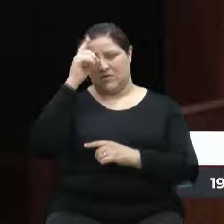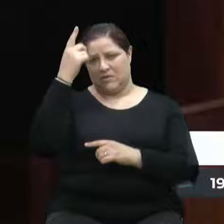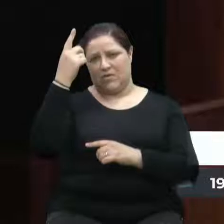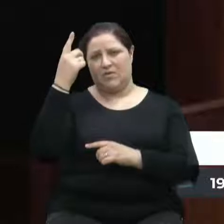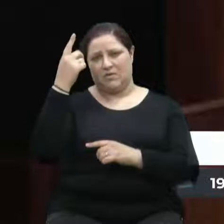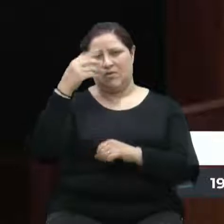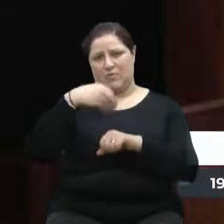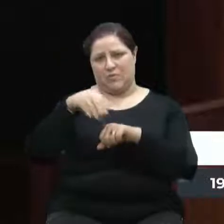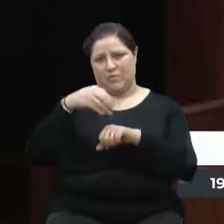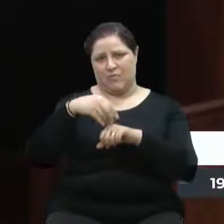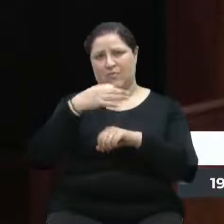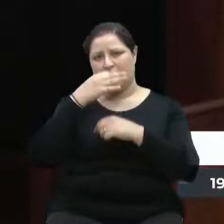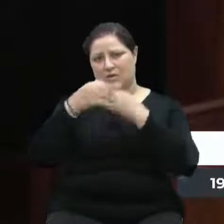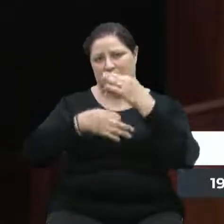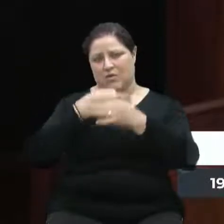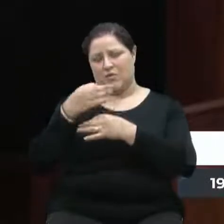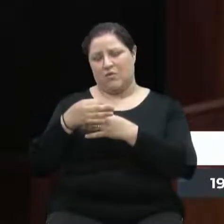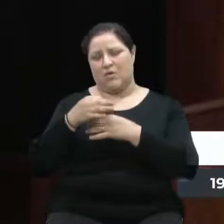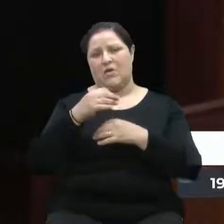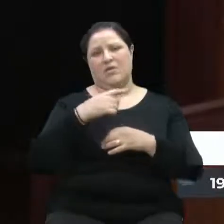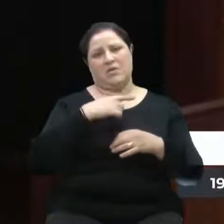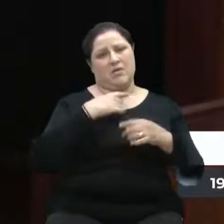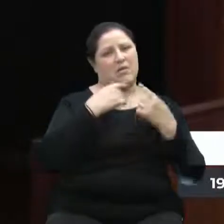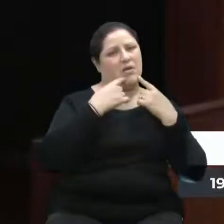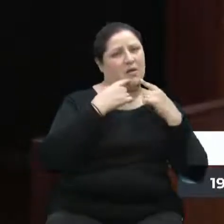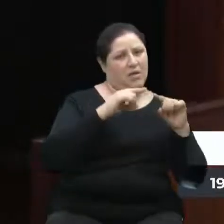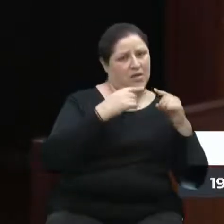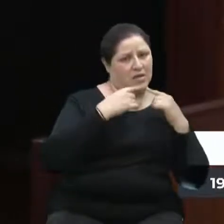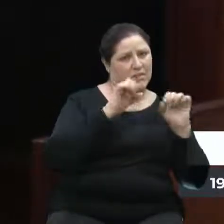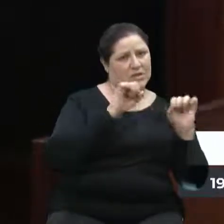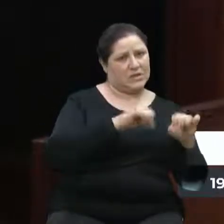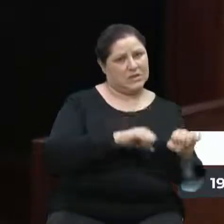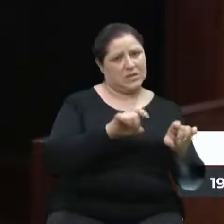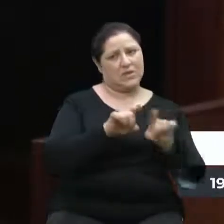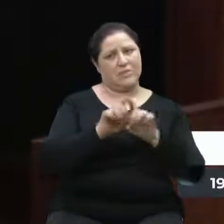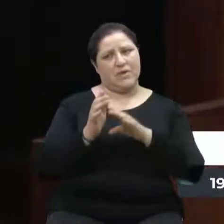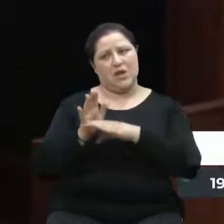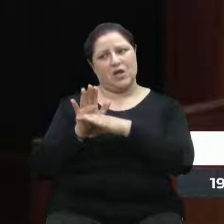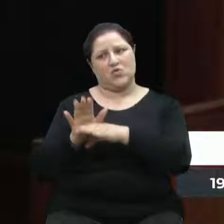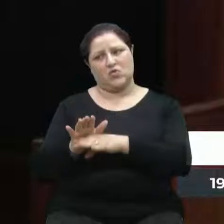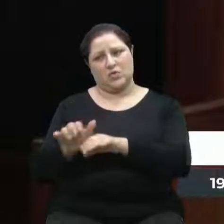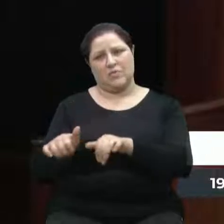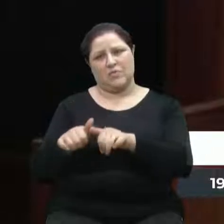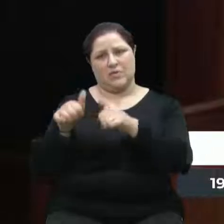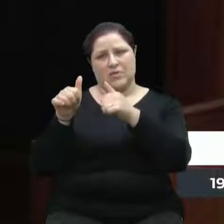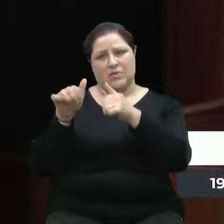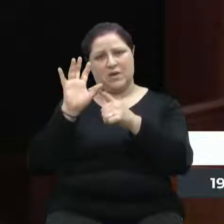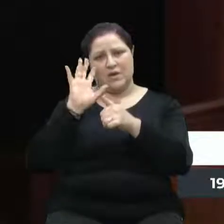só reclamar, mas sim contribuir para que as melhorias possam acontecer.